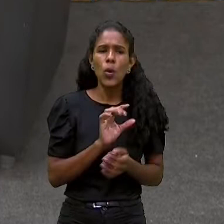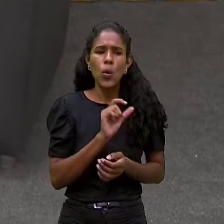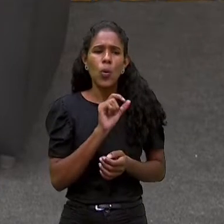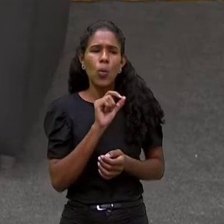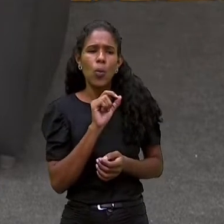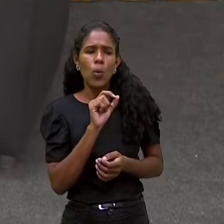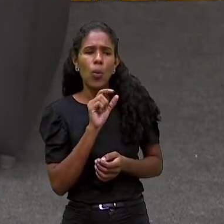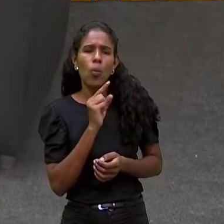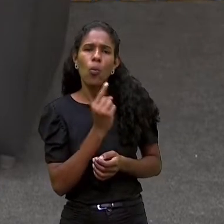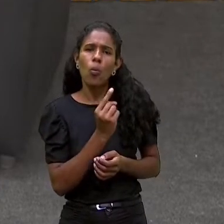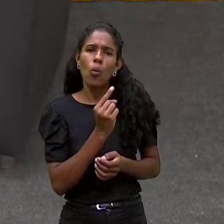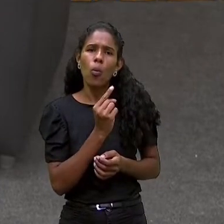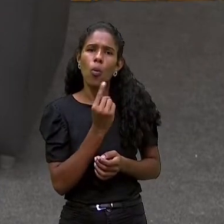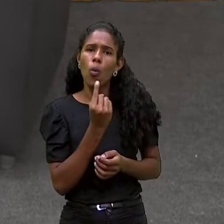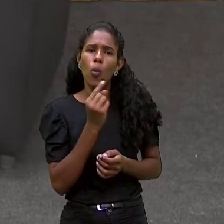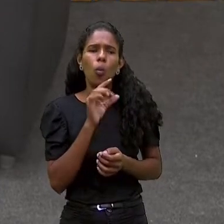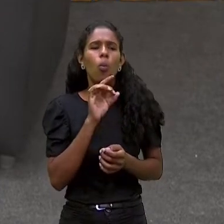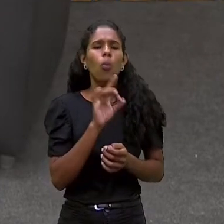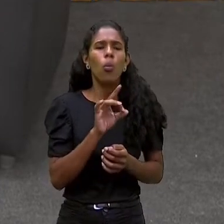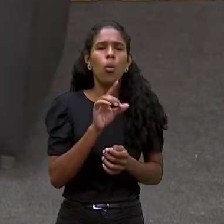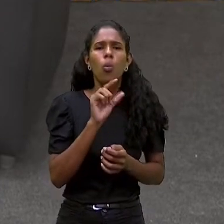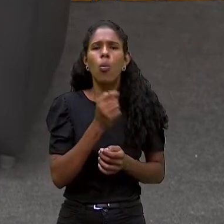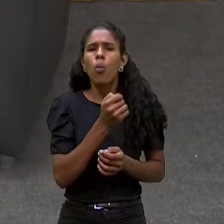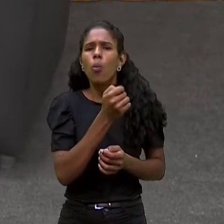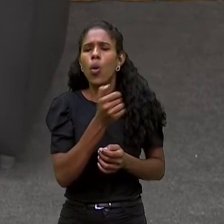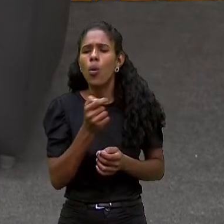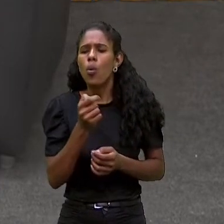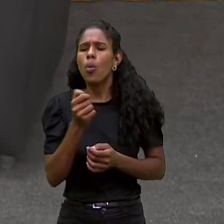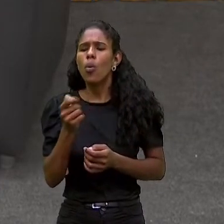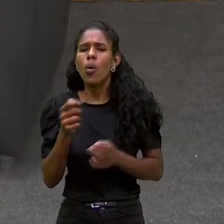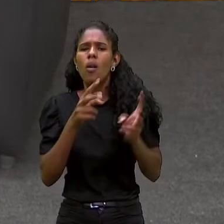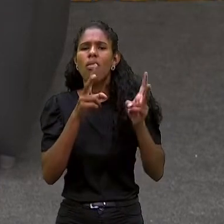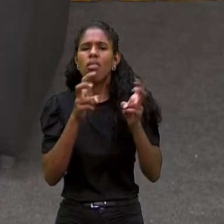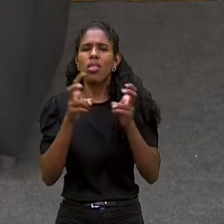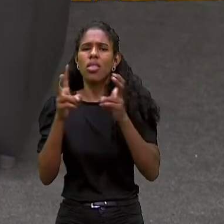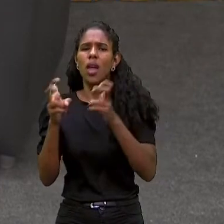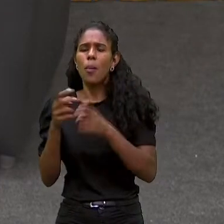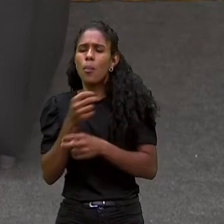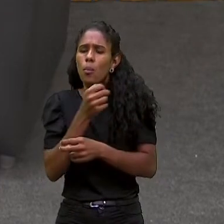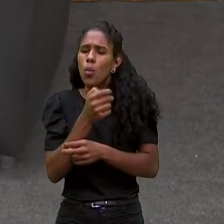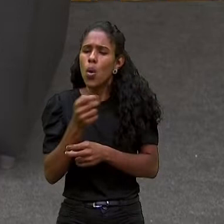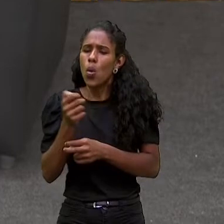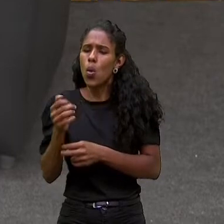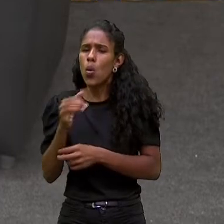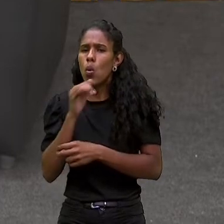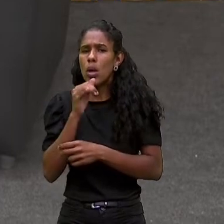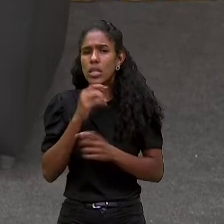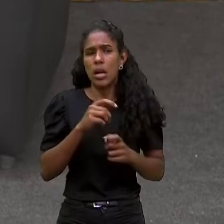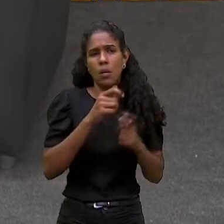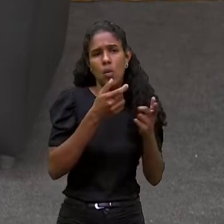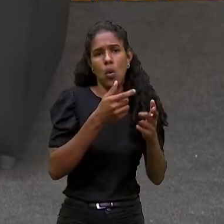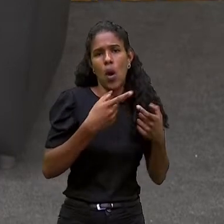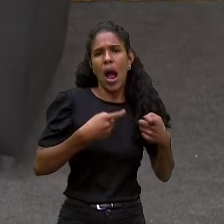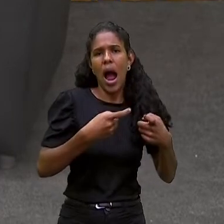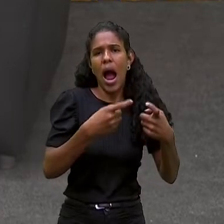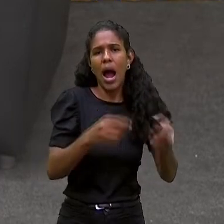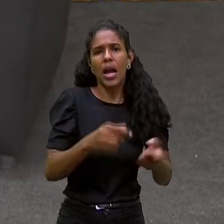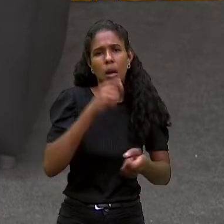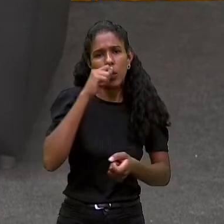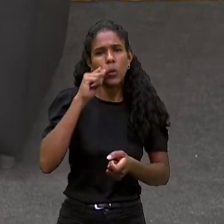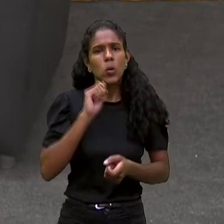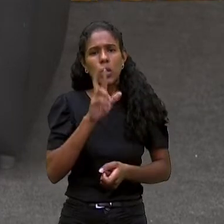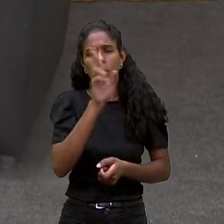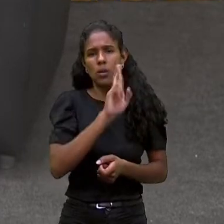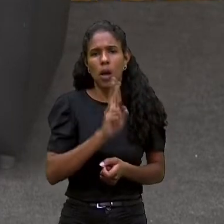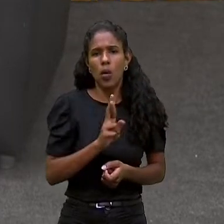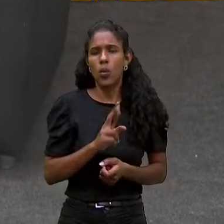Rússia e tal, eu sei um pouquinho que a bolsa caiu, eu sei um pouquinho que na Argentina